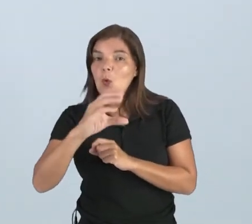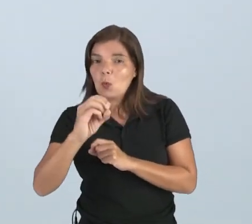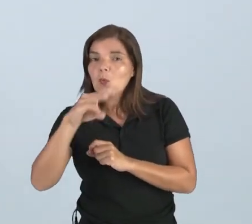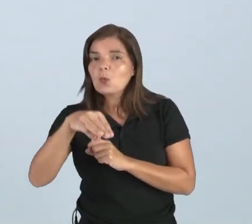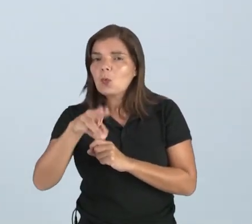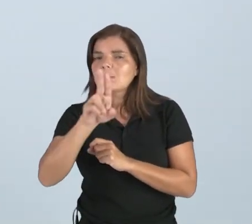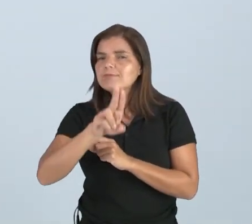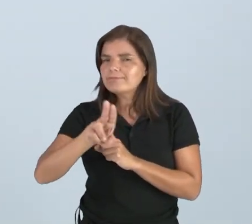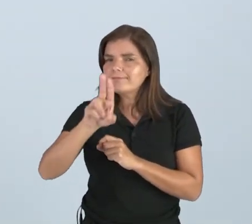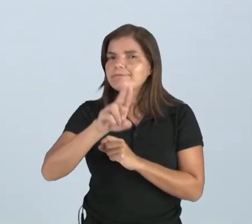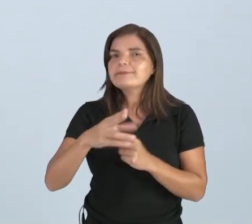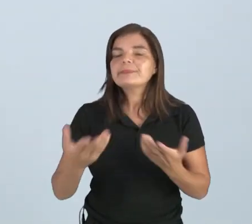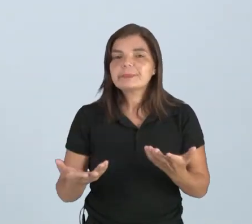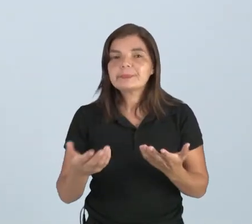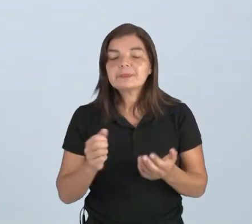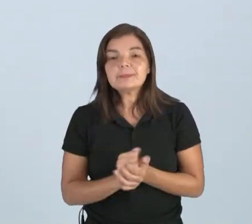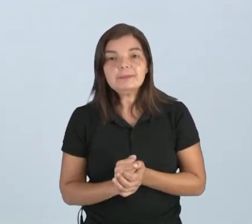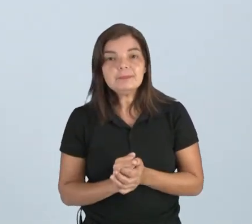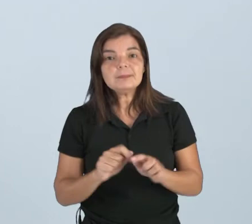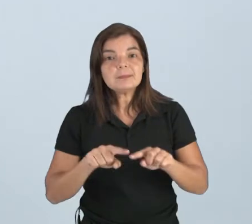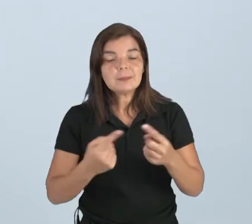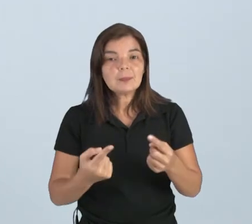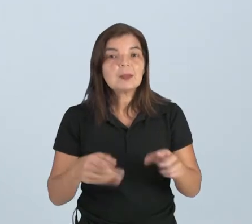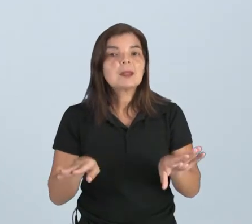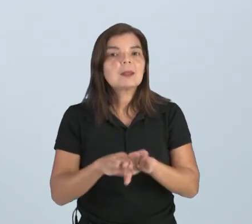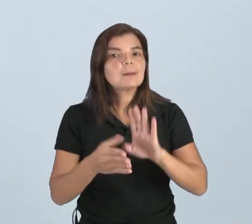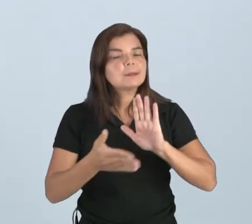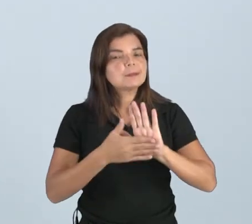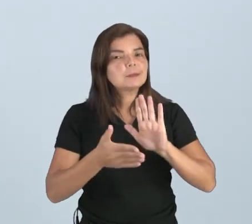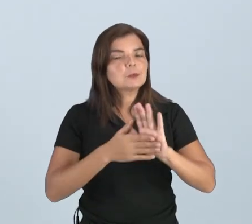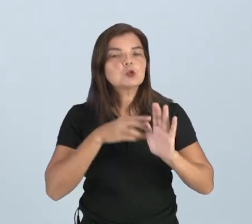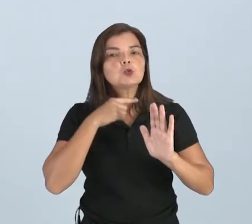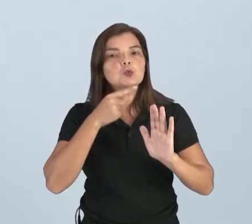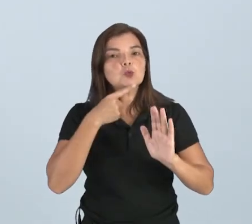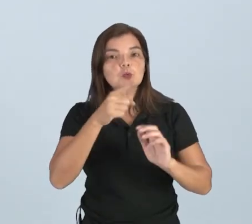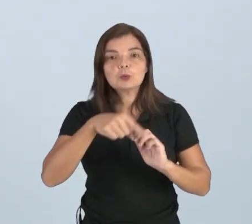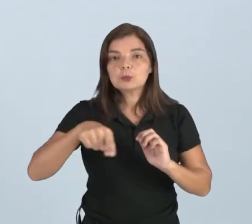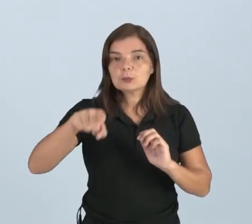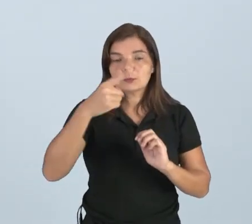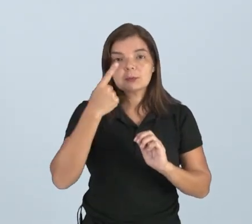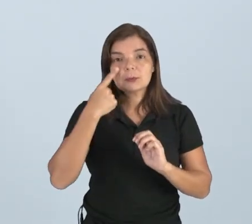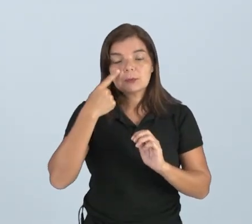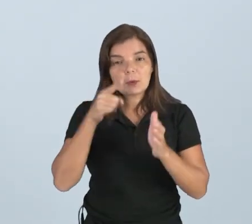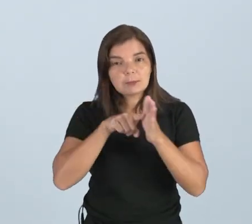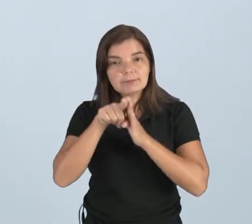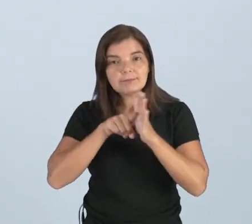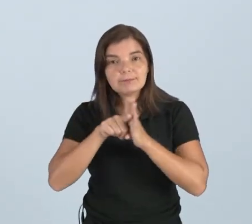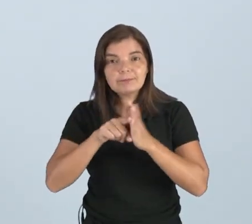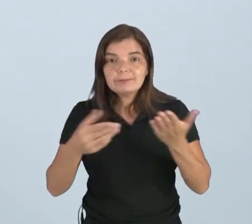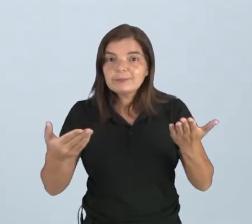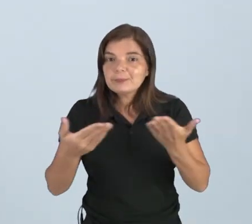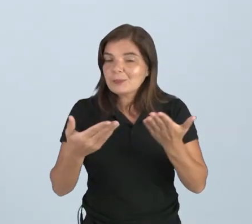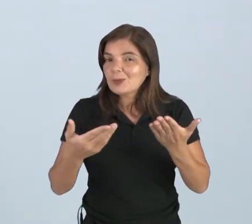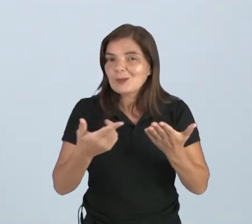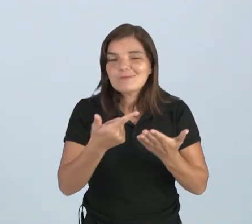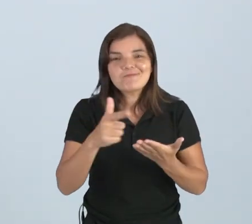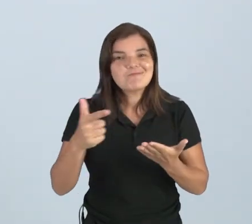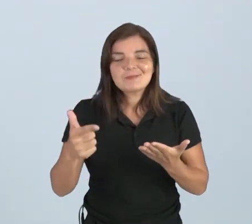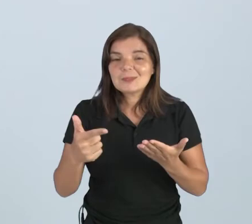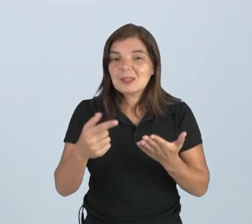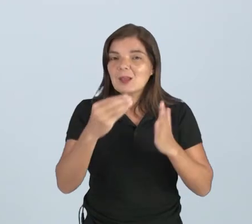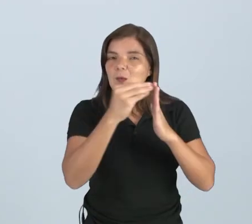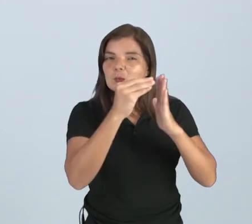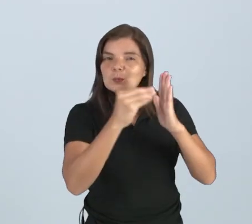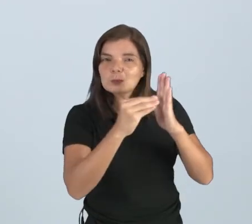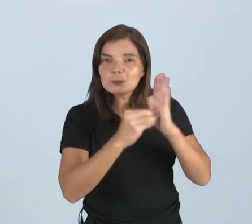tá? Dessa expressão com, que ela propõe algumas dúvidas, e você recorre lá, e nesse momento não tem como a gente especificar